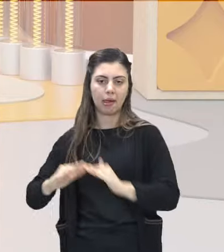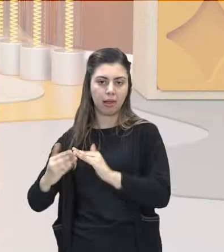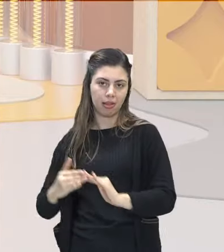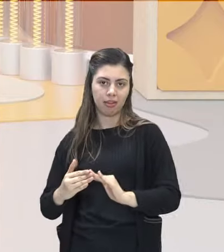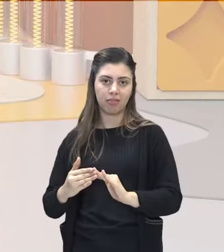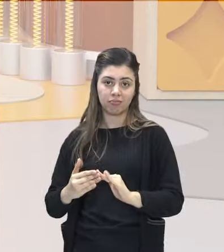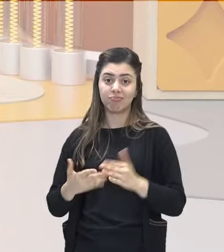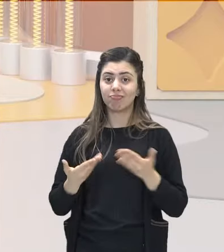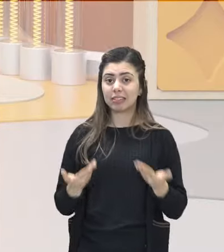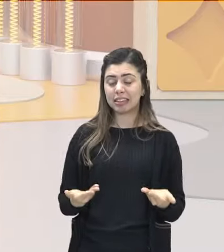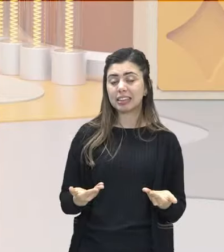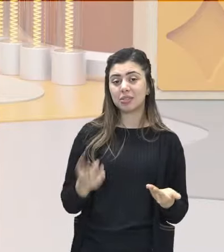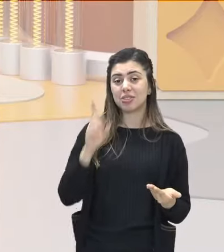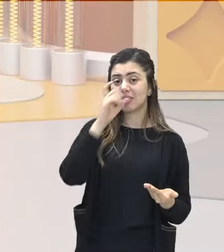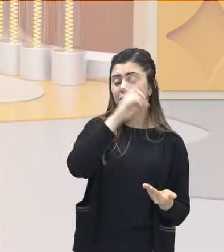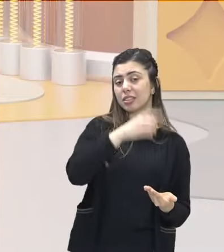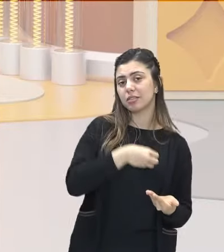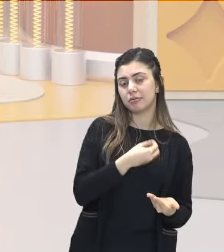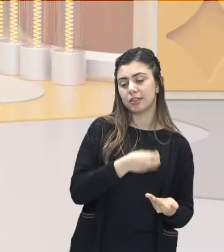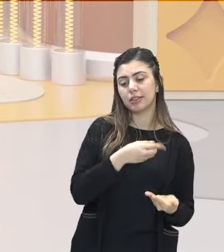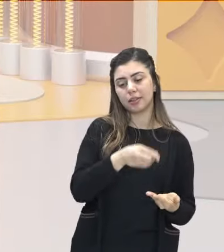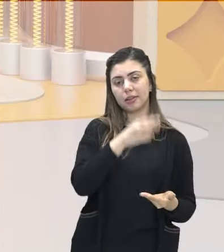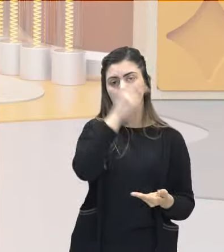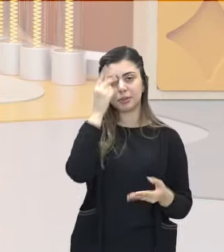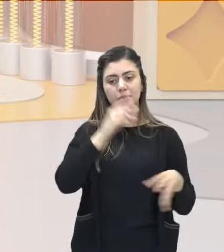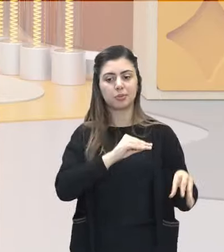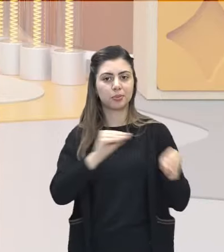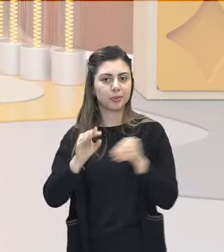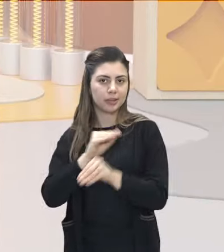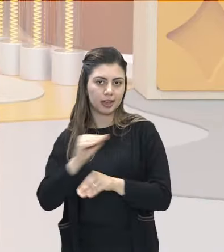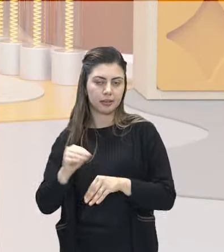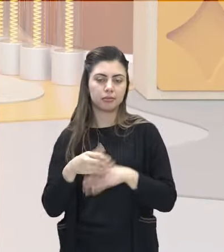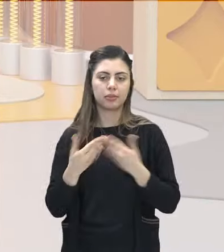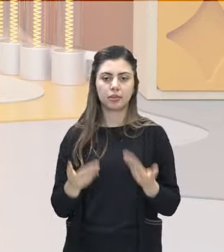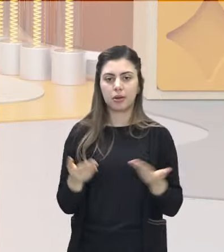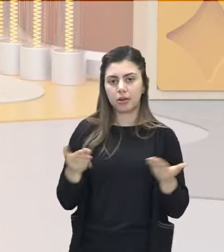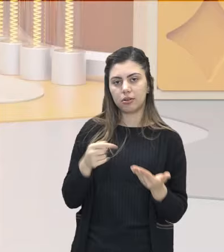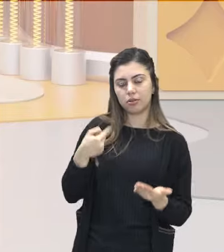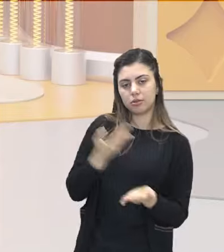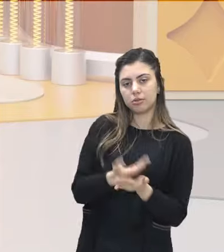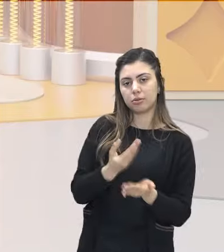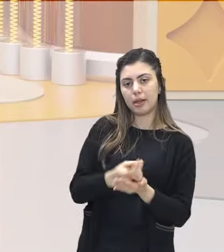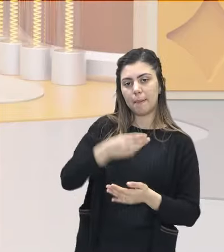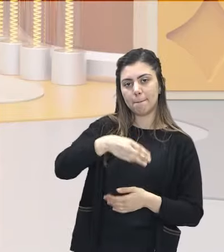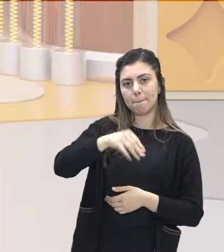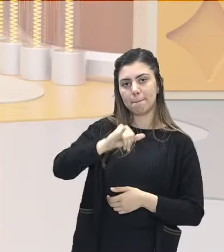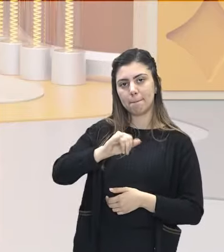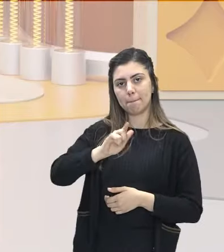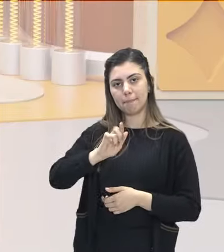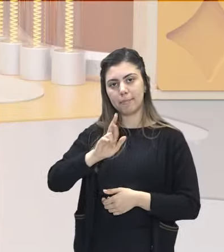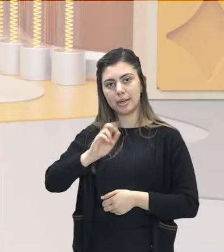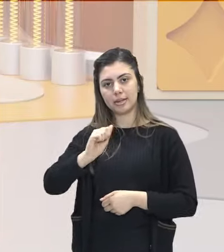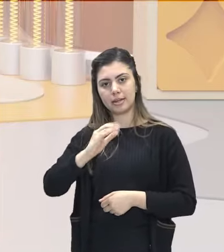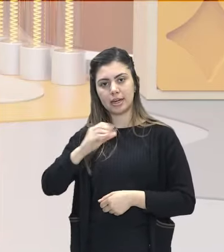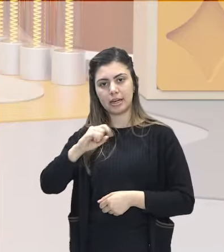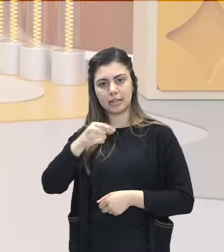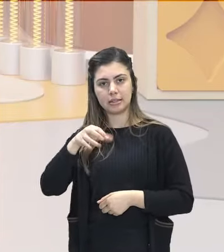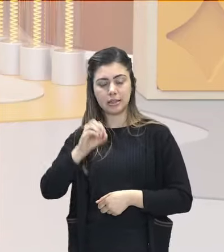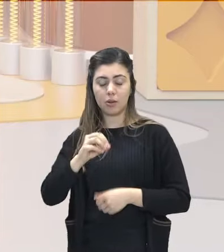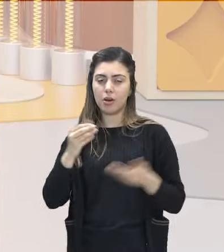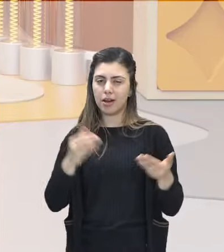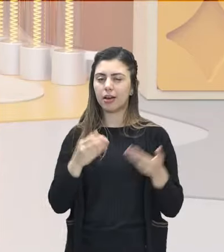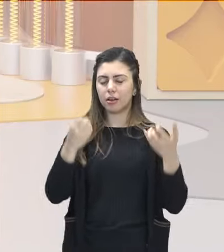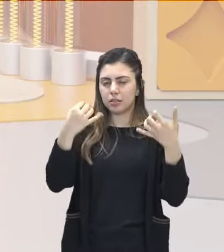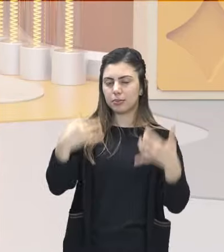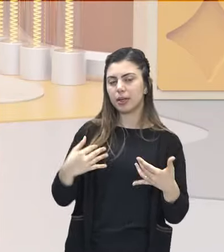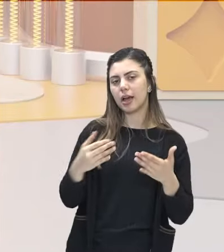do país Tá certo bem como a gente vai falar agora de migração eu queria que vocês compreendesse alguns conceitos que são